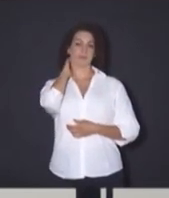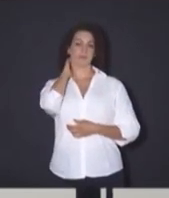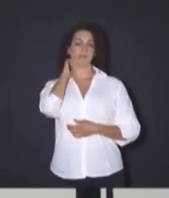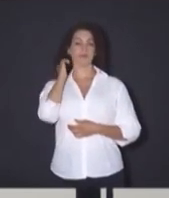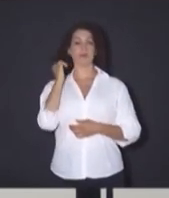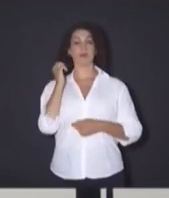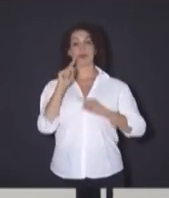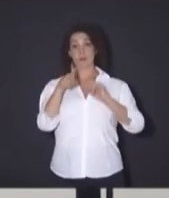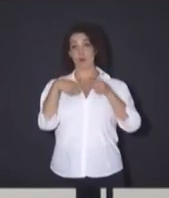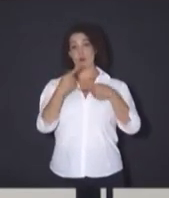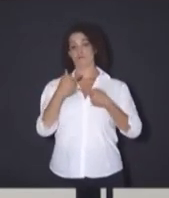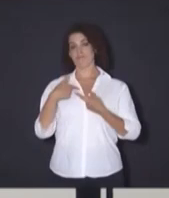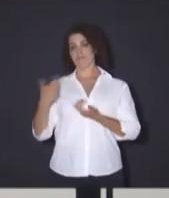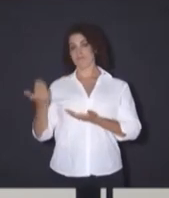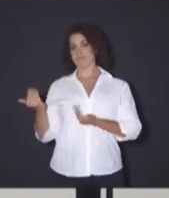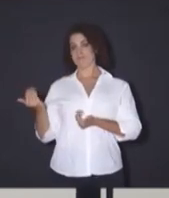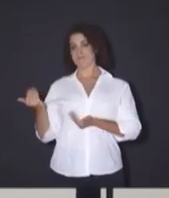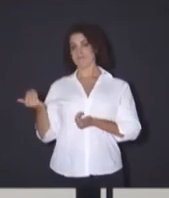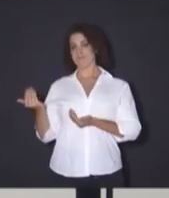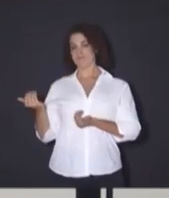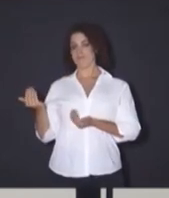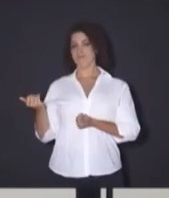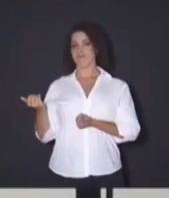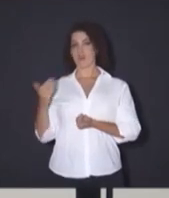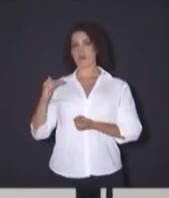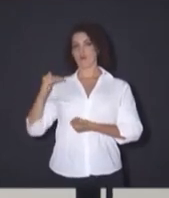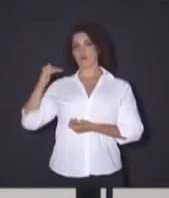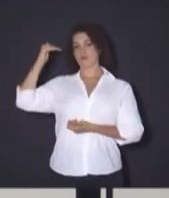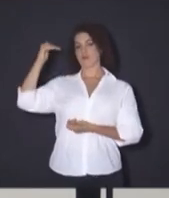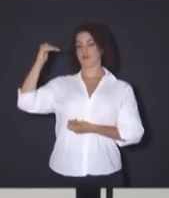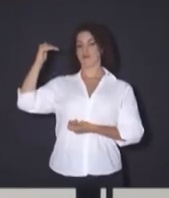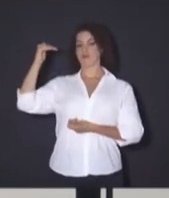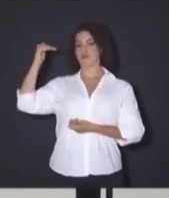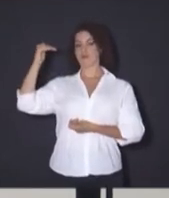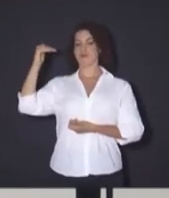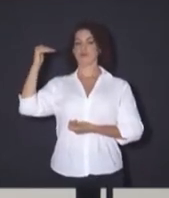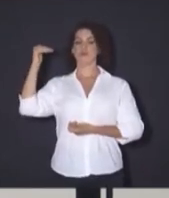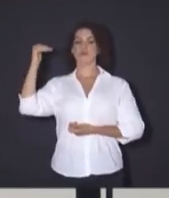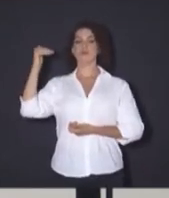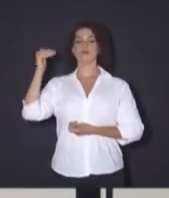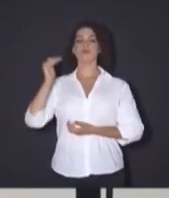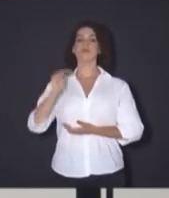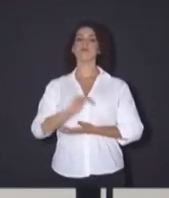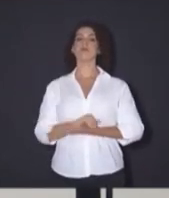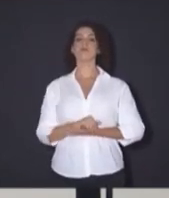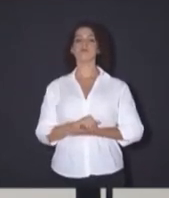depois, já jovem, né, adulta,